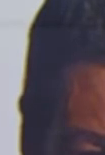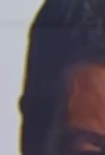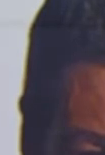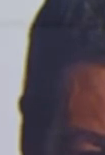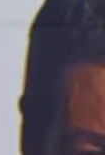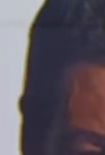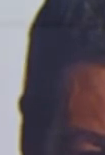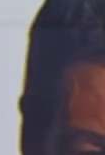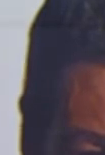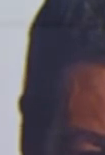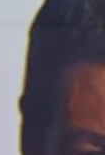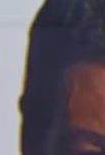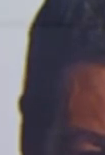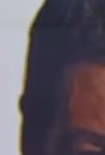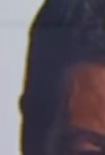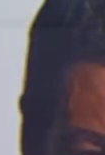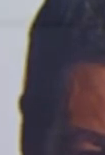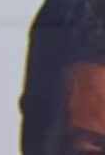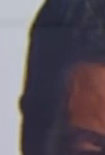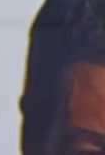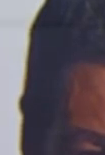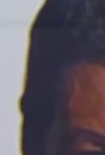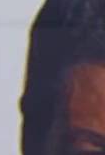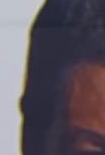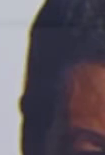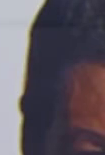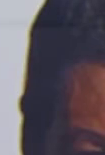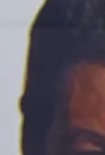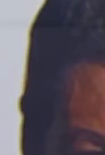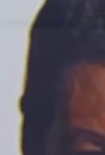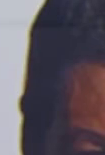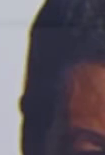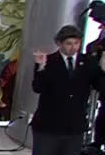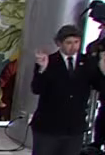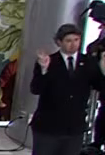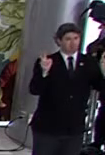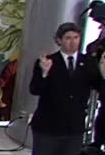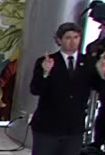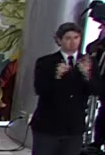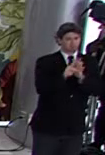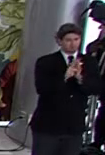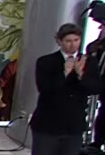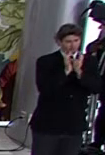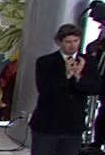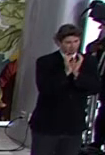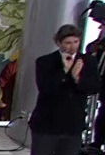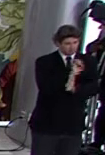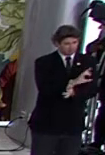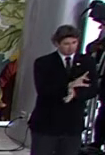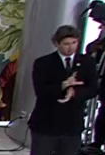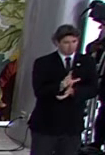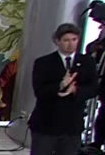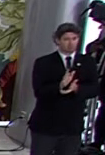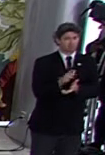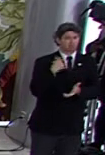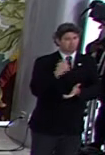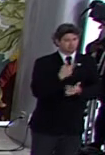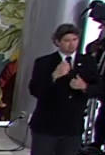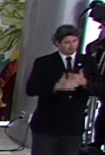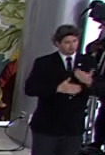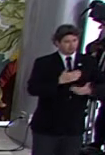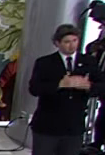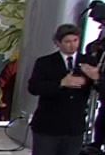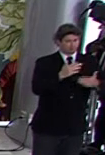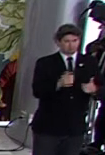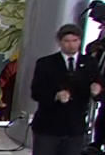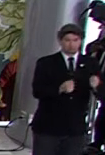áreas. É gritante o clamor dessas comunidades. Nós precisamos avançar